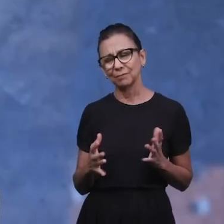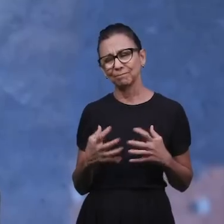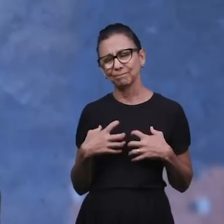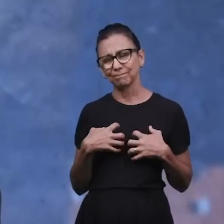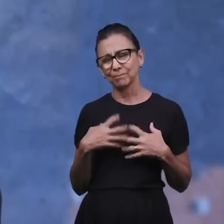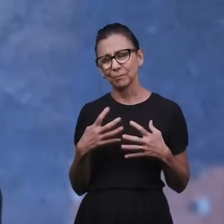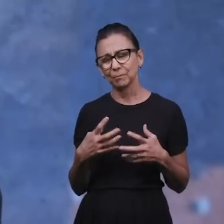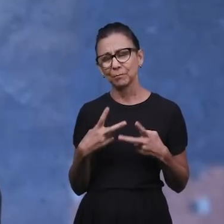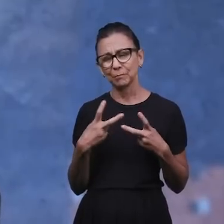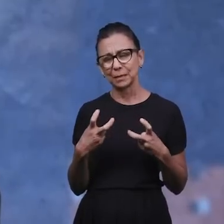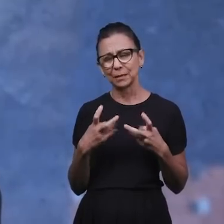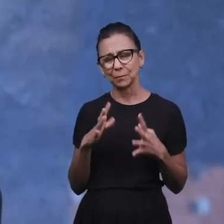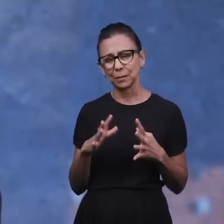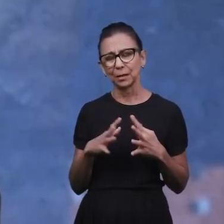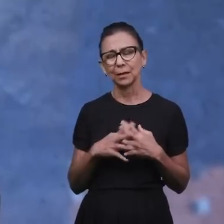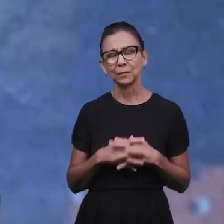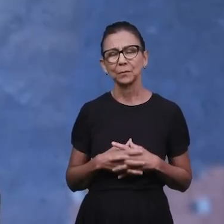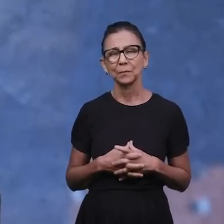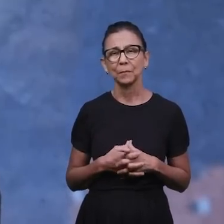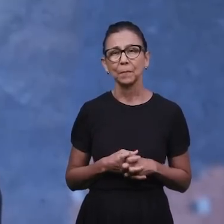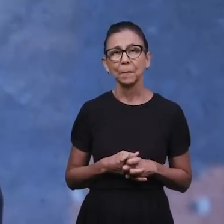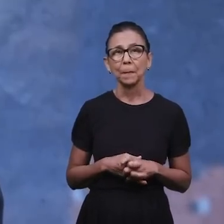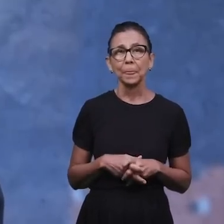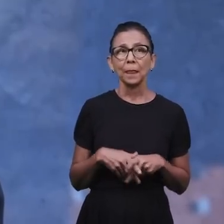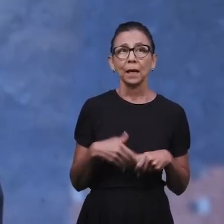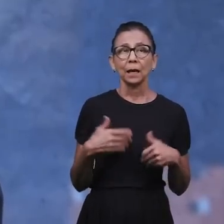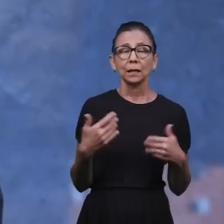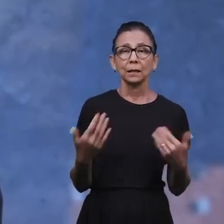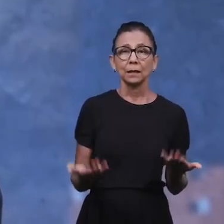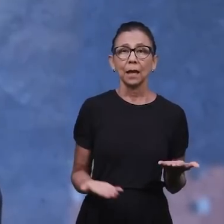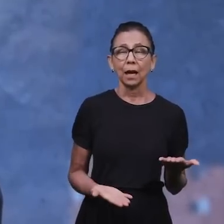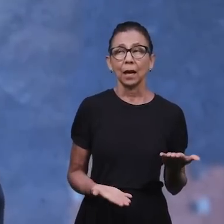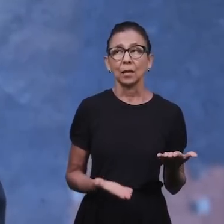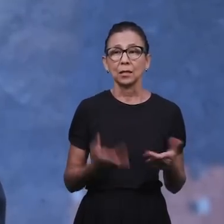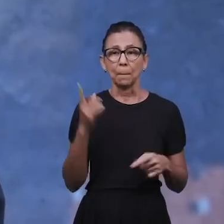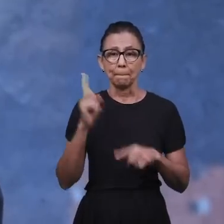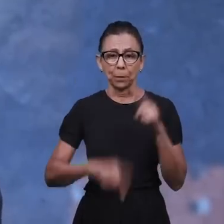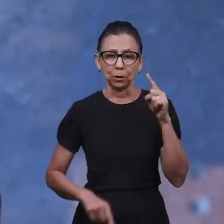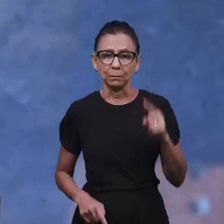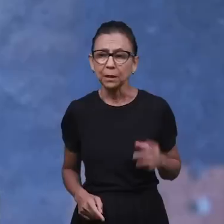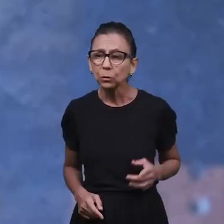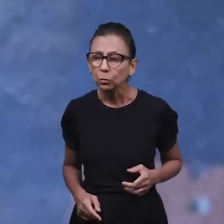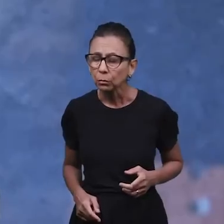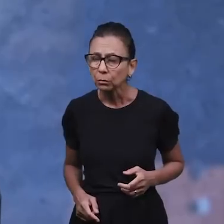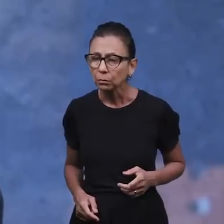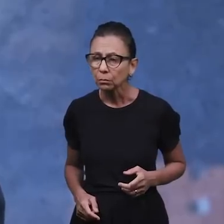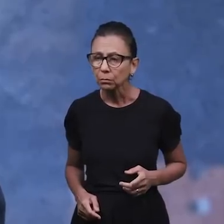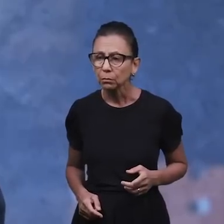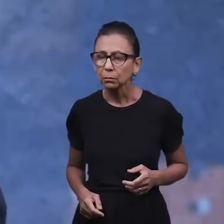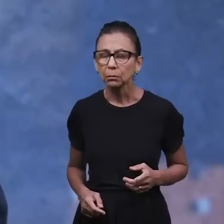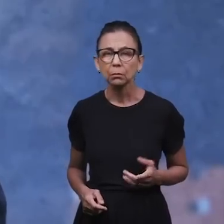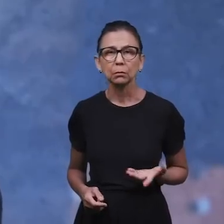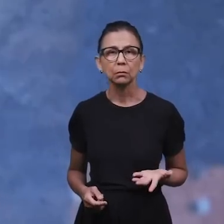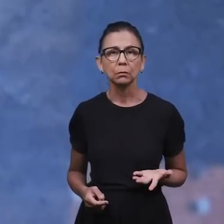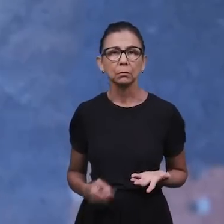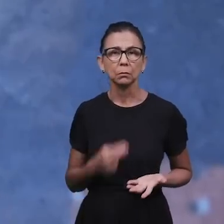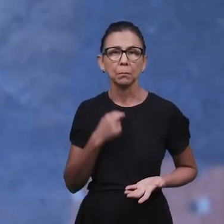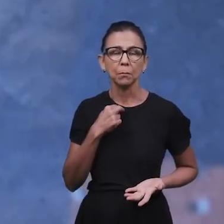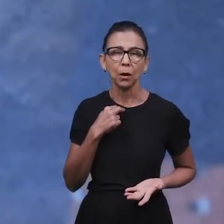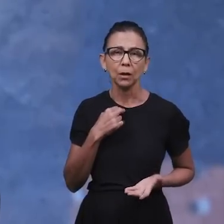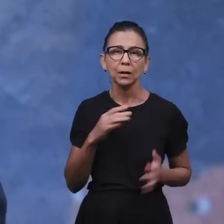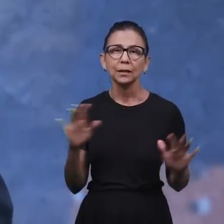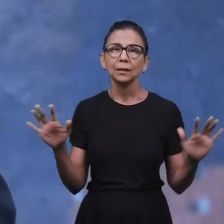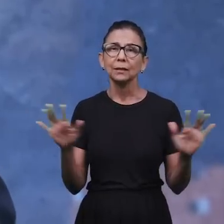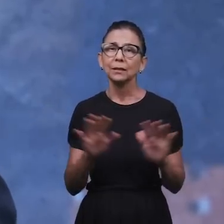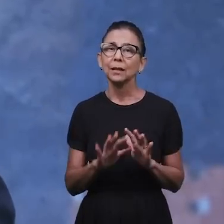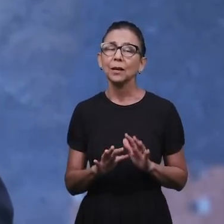trazer escândalo para o outro, né? Se o teu olho escandaliza, quer dizer, não é se o teu olho pecar, é